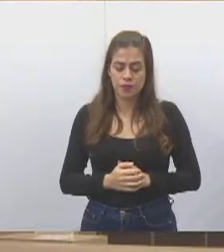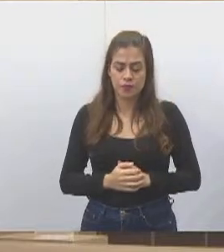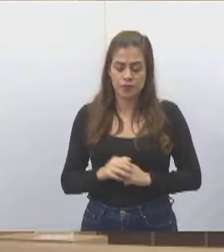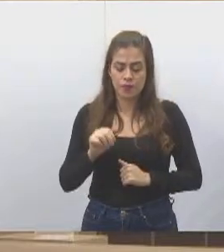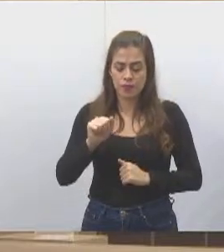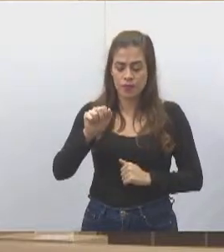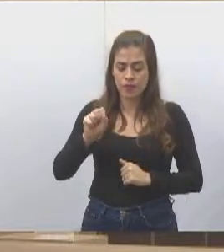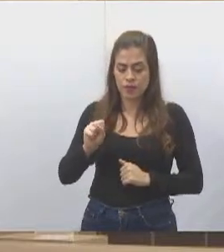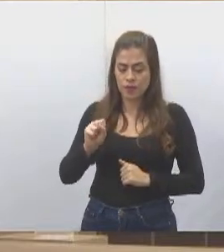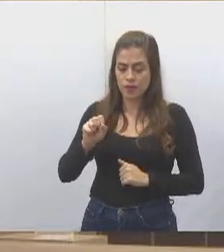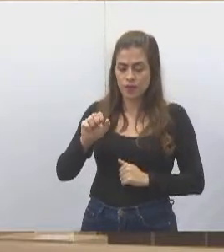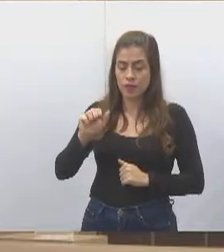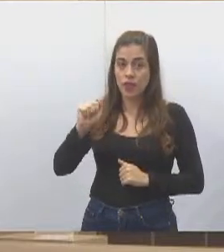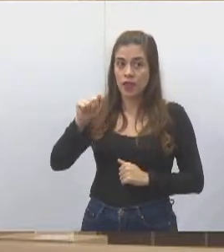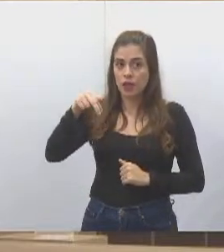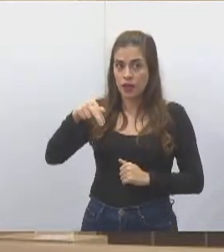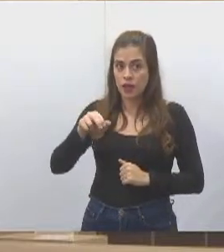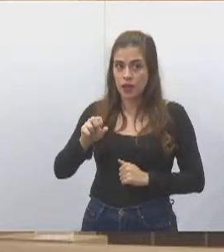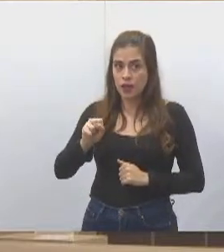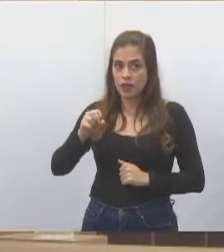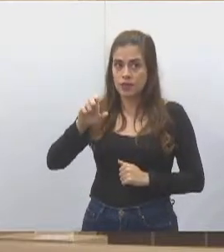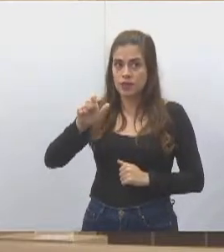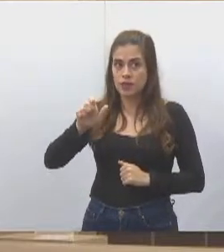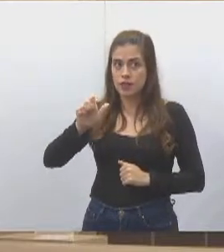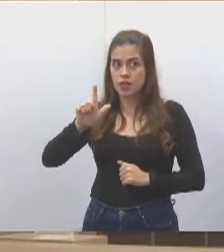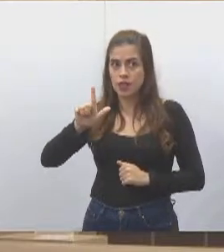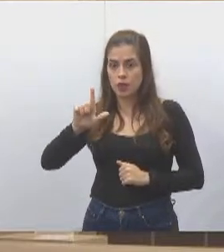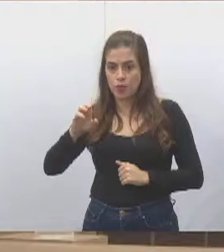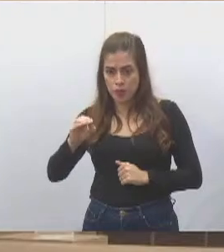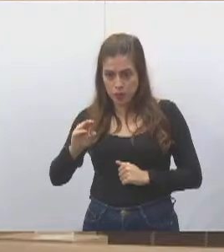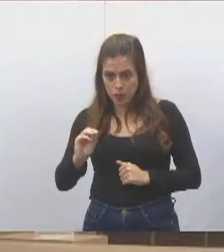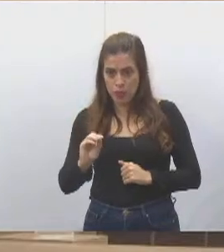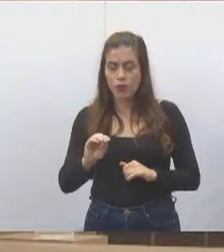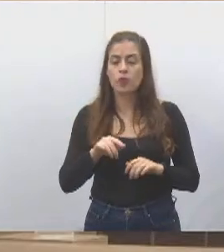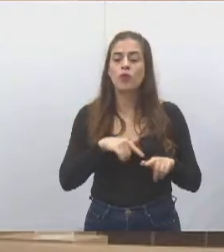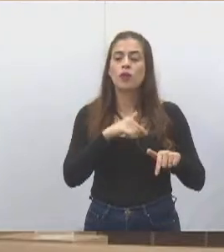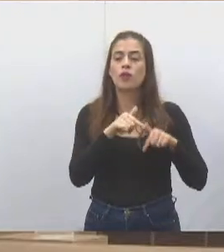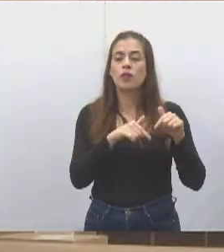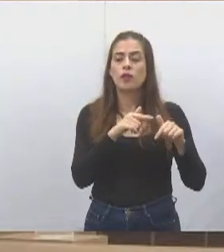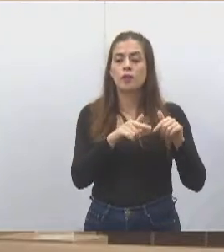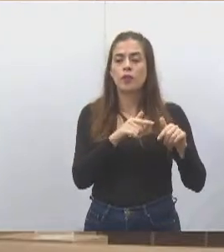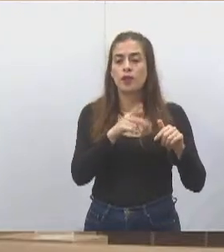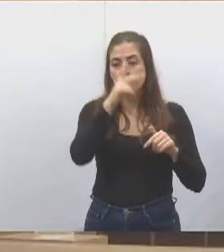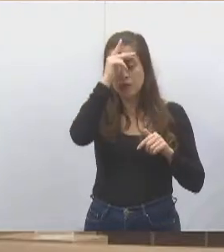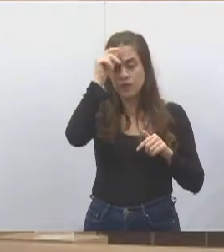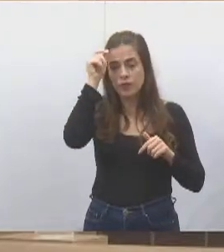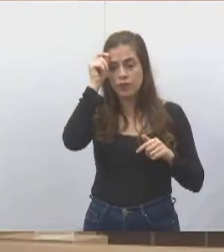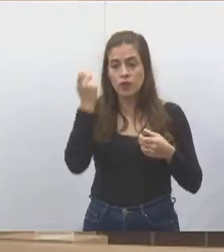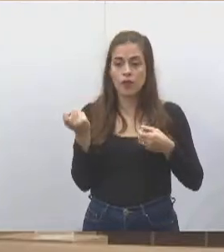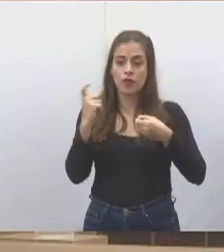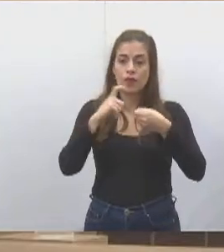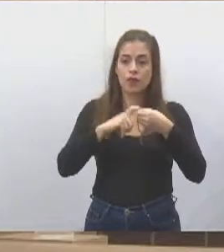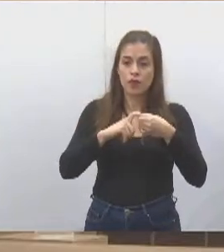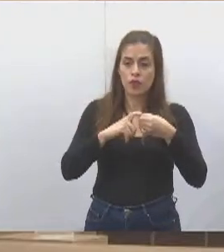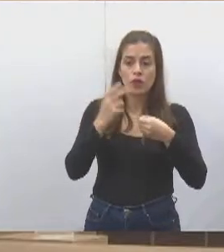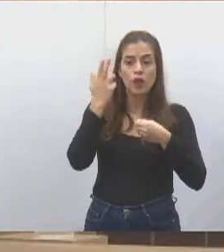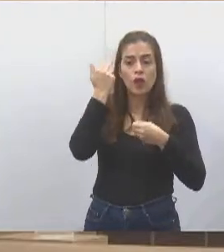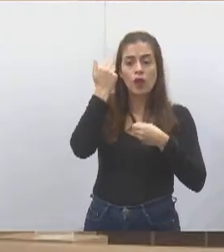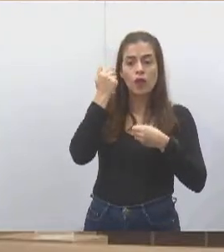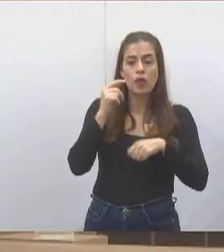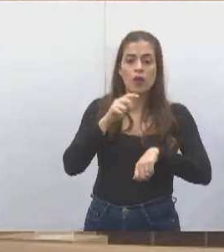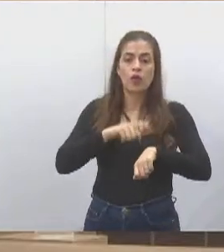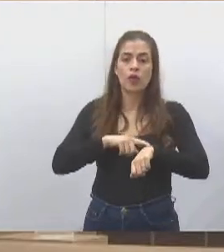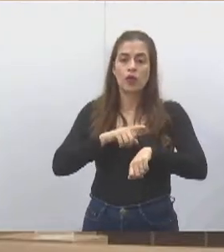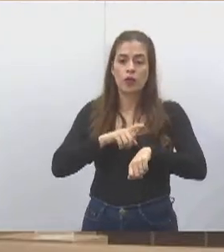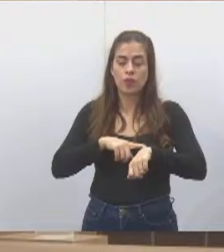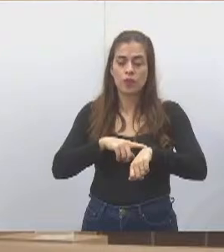Moura. Os serviços da Prefeitura voltarão ao horário normal Bom, existe um decreto que estabelece que até o dia